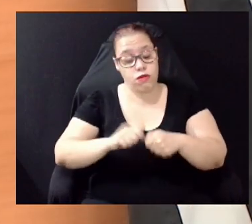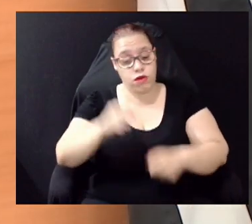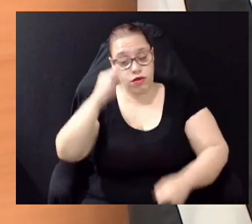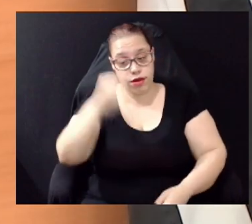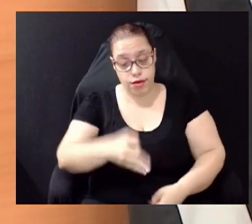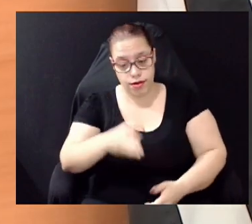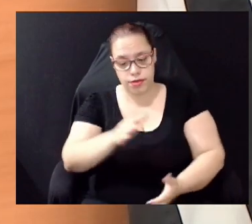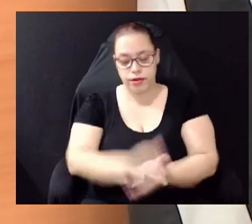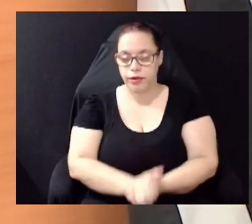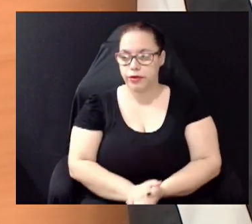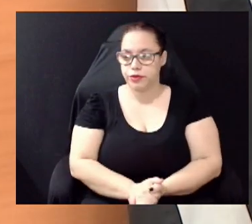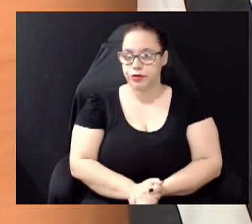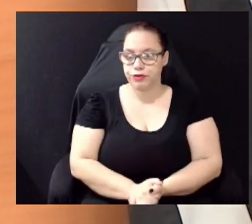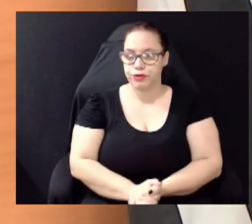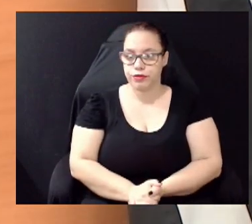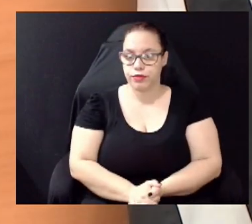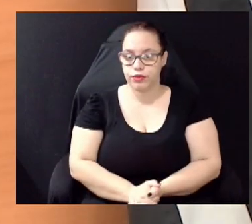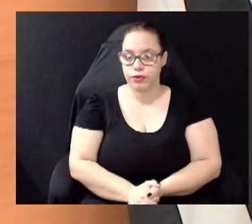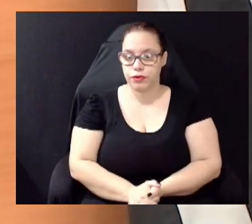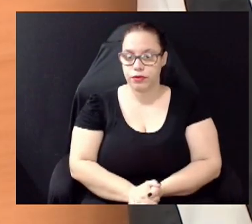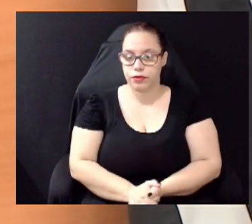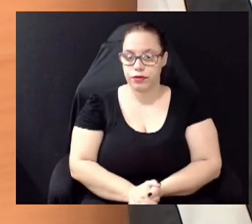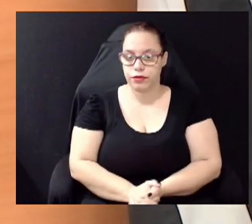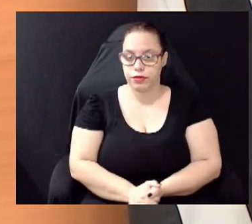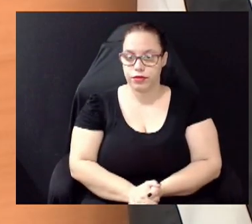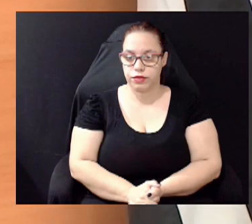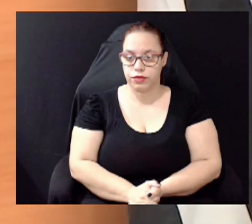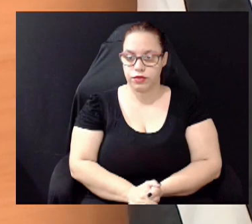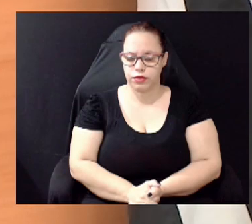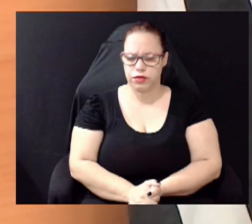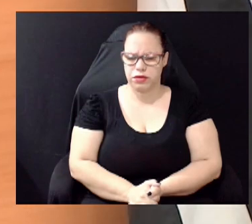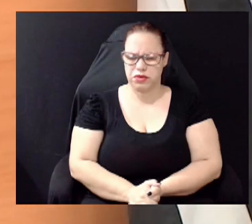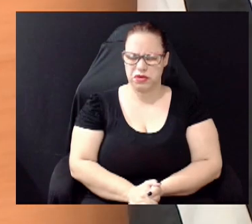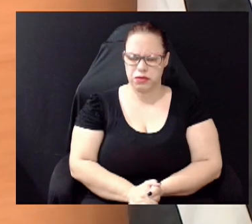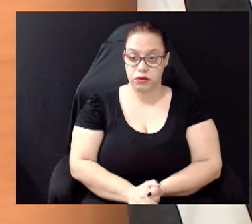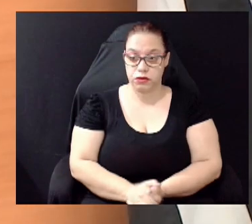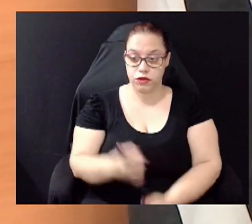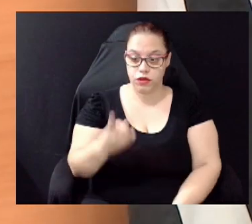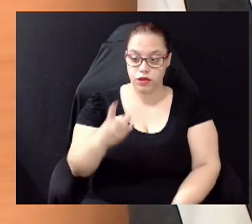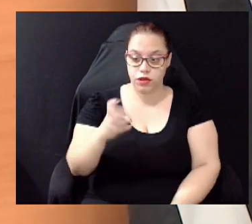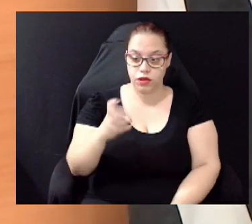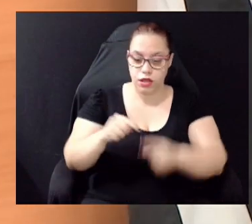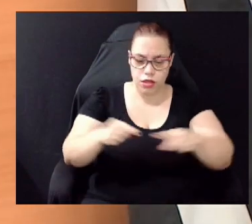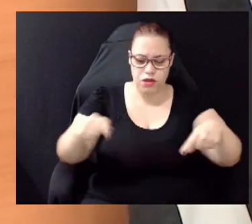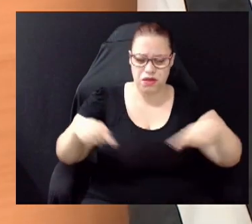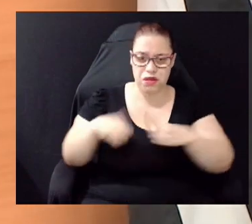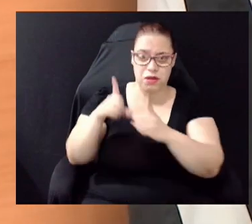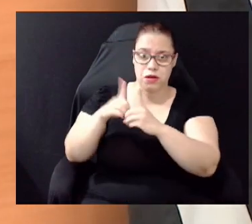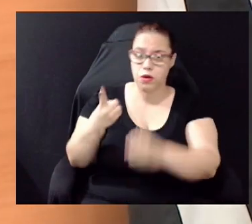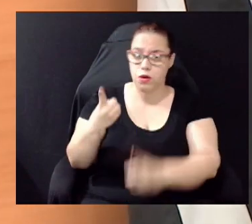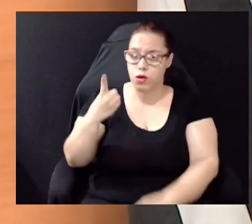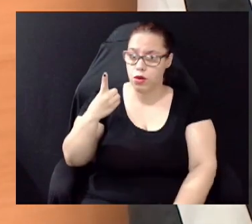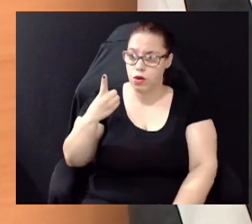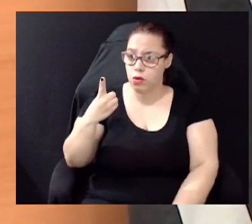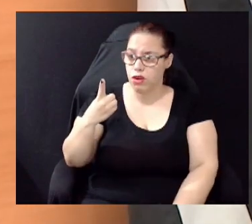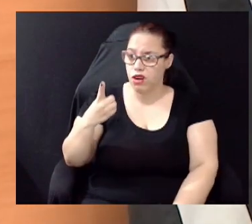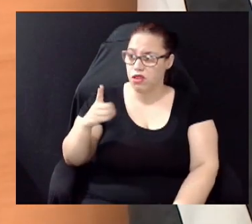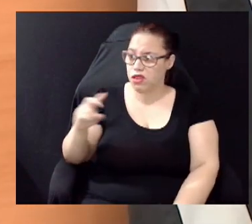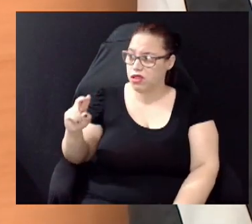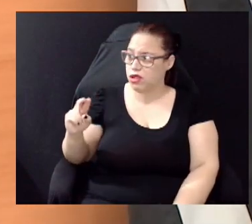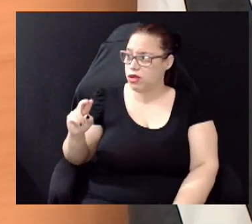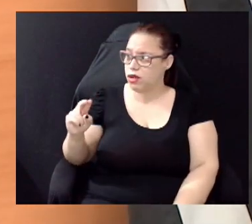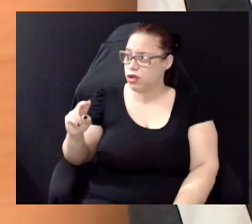de abrigo, como a gente vai ter um espaço de 15 metros para atender 1.200.000 habitantes na cidade, desses